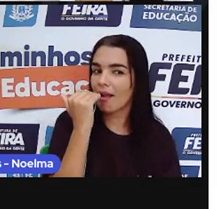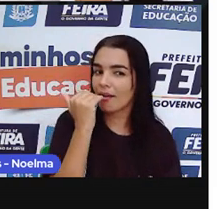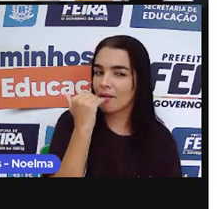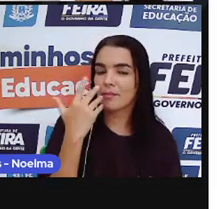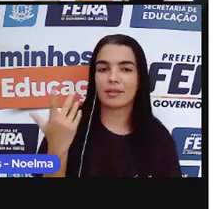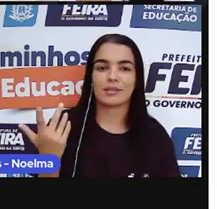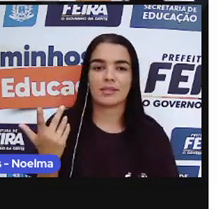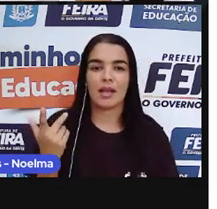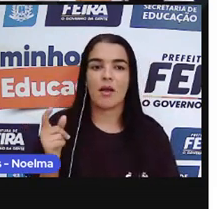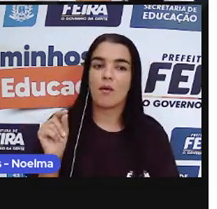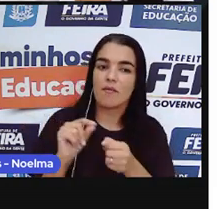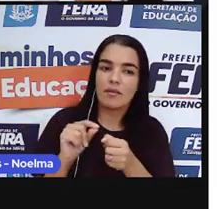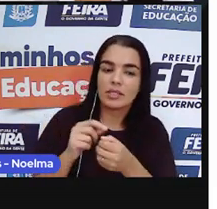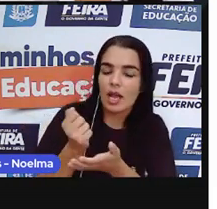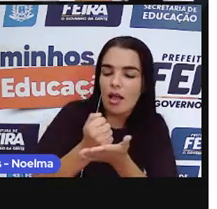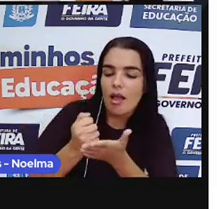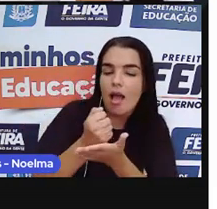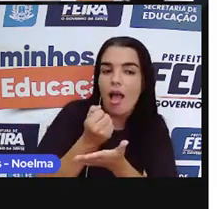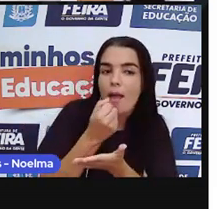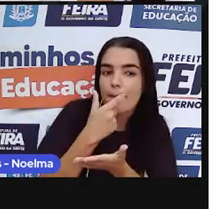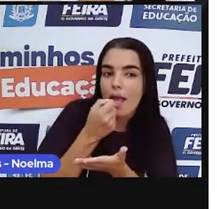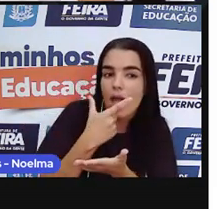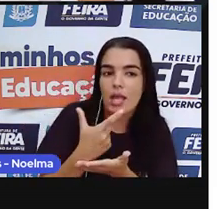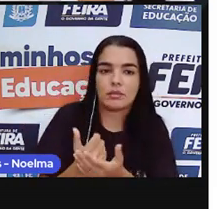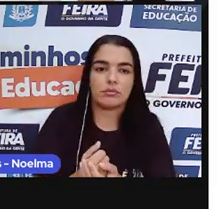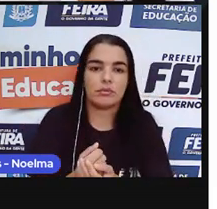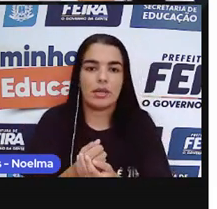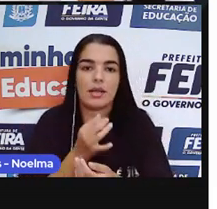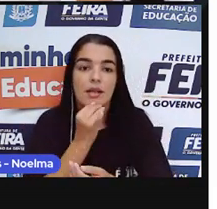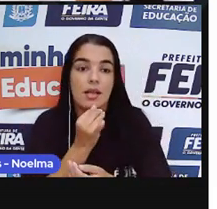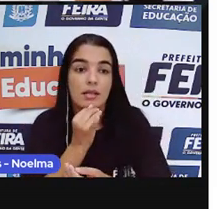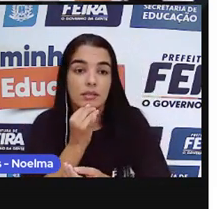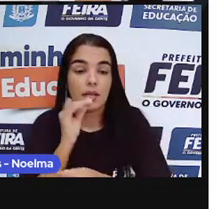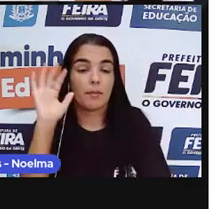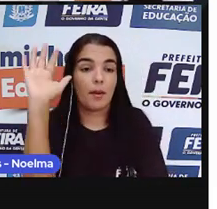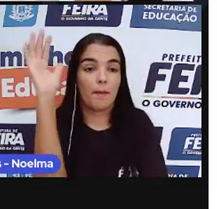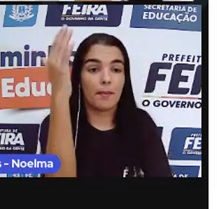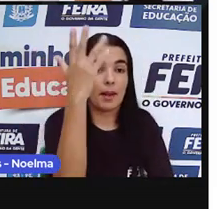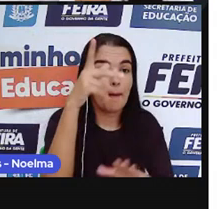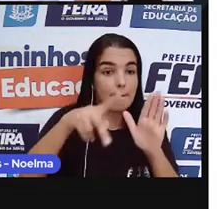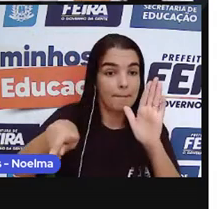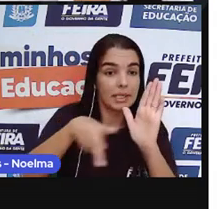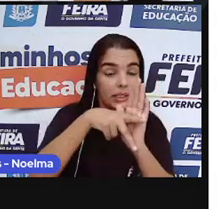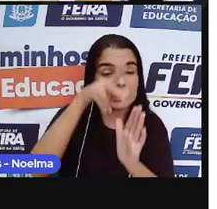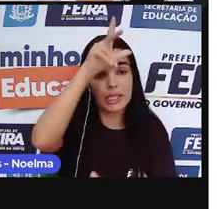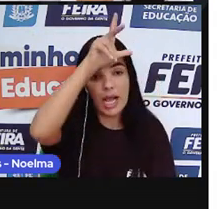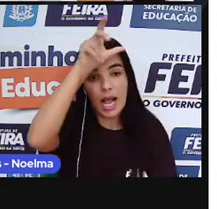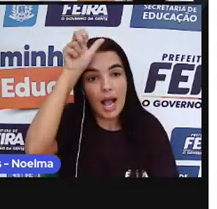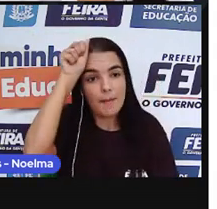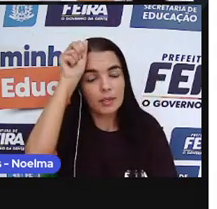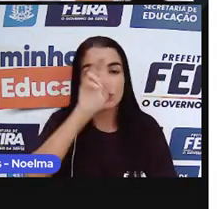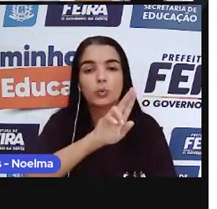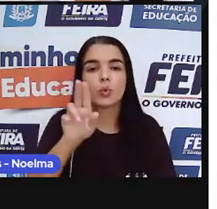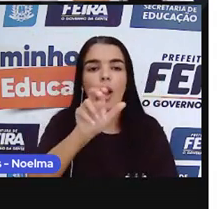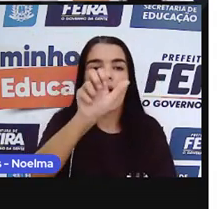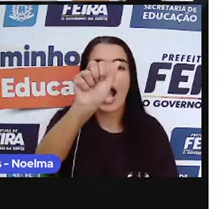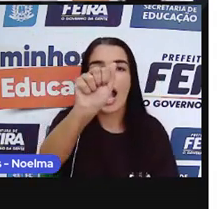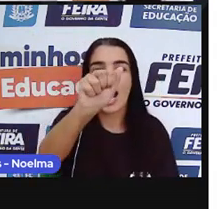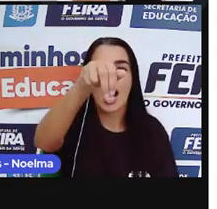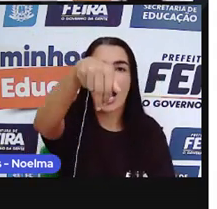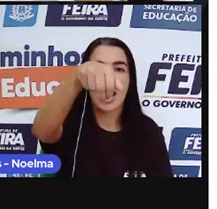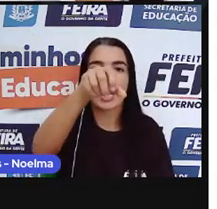de medicamentos. São exemplos de plantas pertencentes à floresta amazônica, a andiroba, o bacuri,